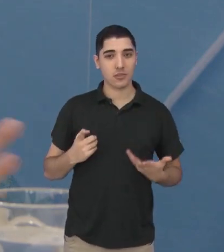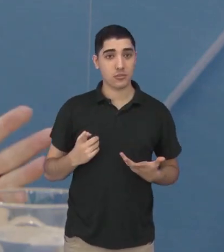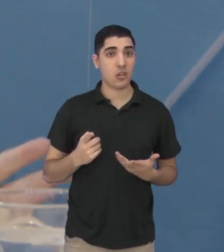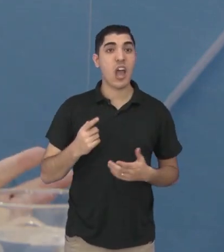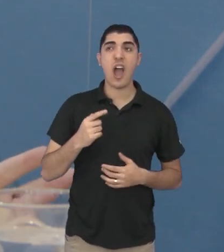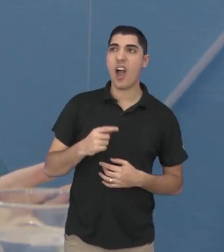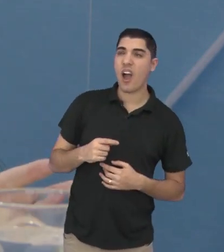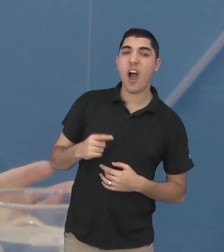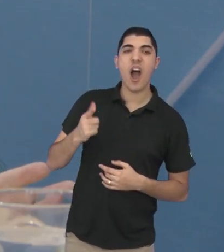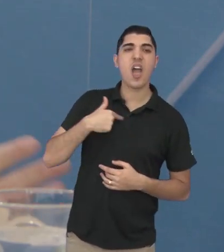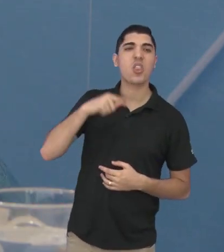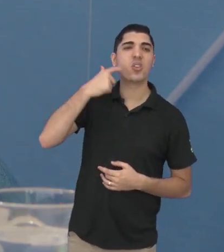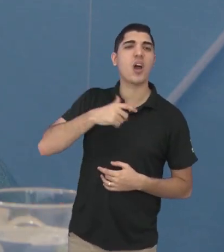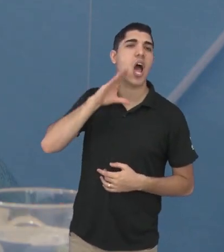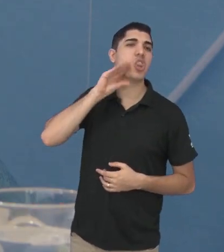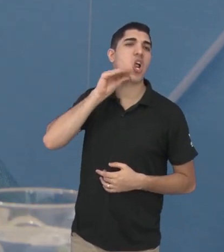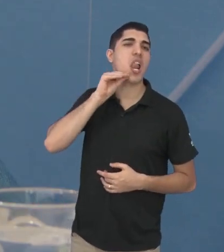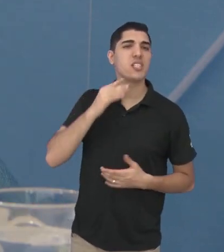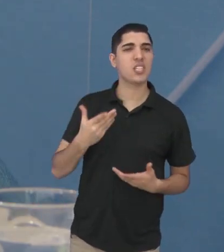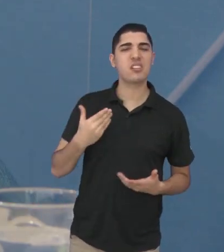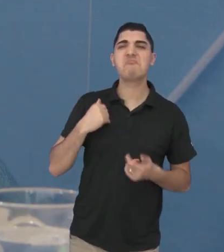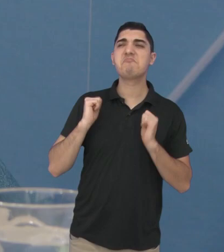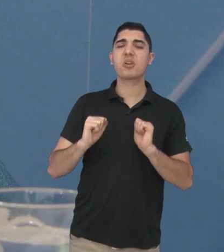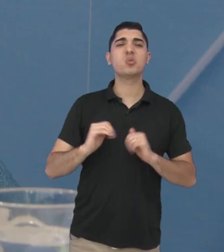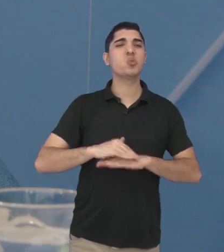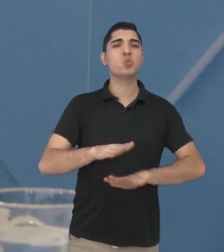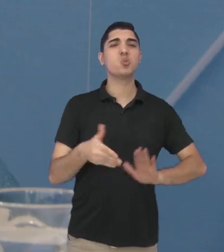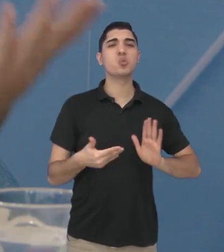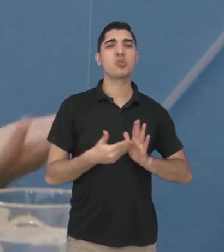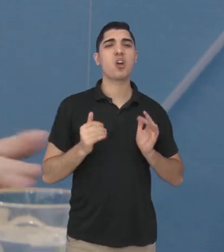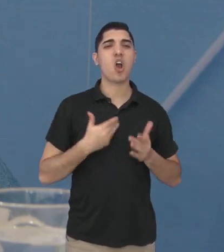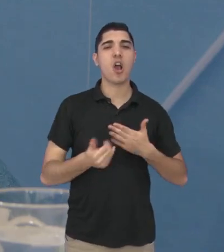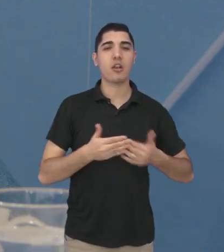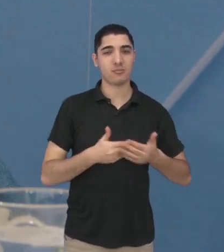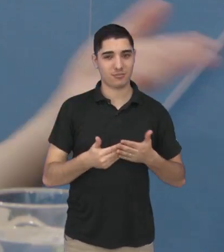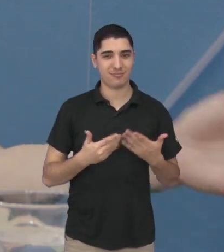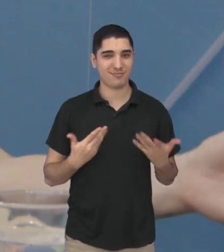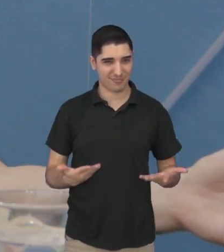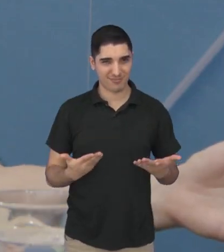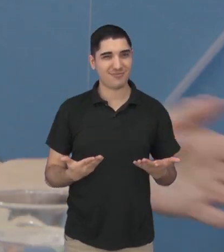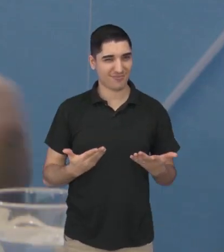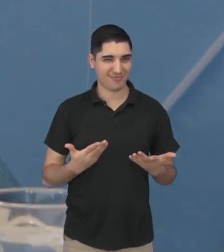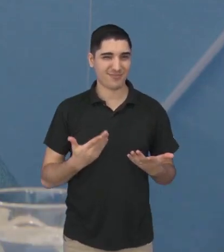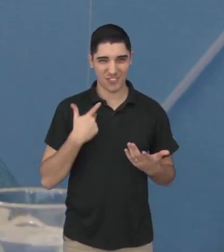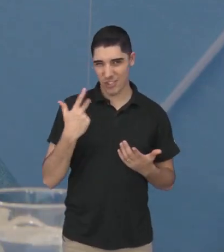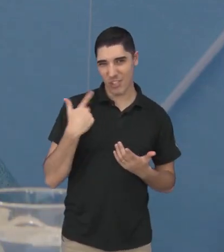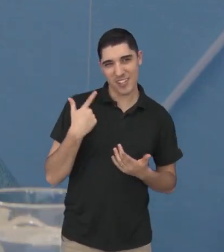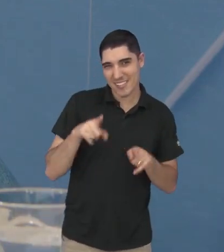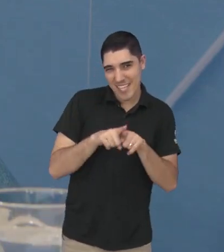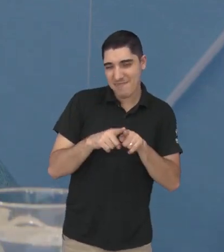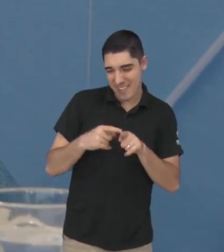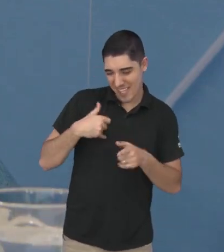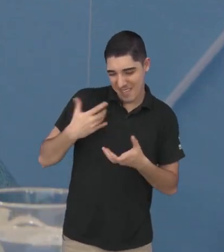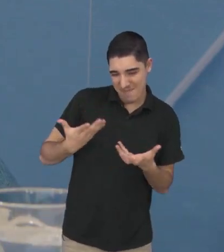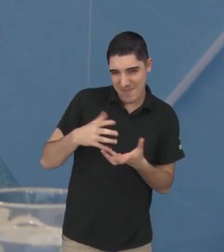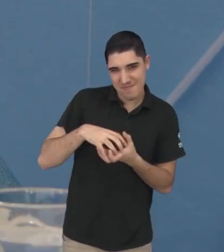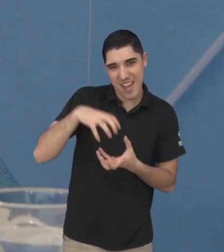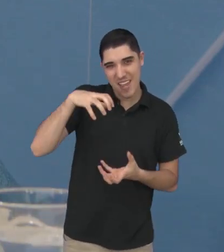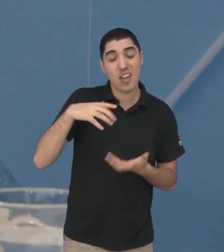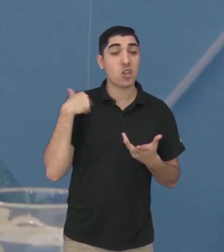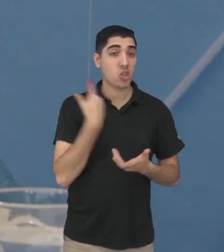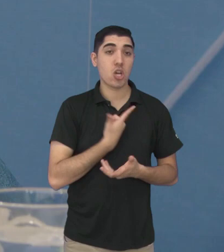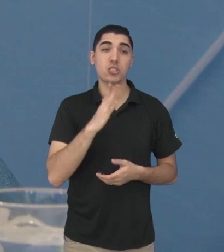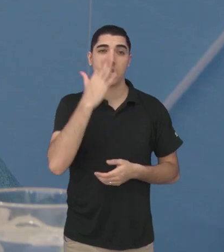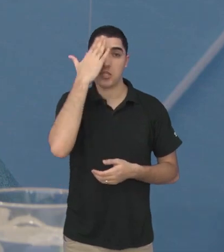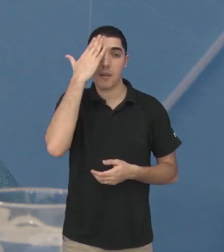também. Eu sou adolescente, eu posso tudo. Então, nós todos, né, fomos, você há muito pouco tempo, então, somos